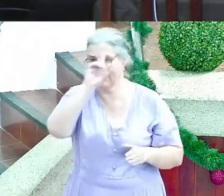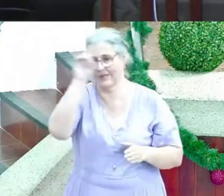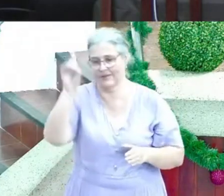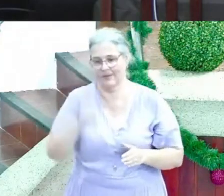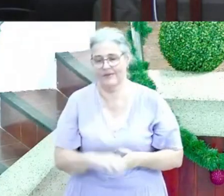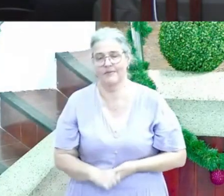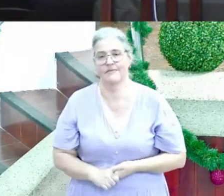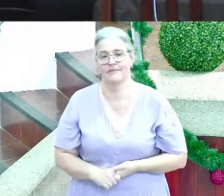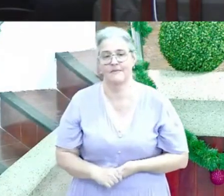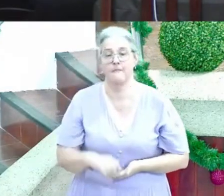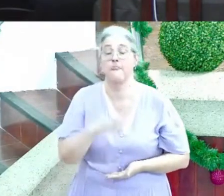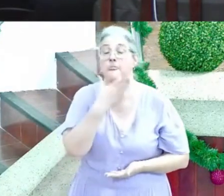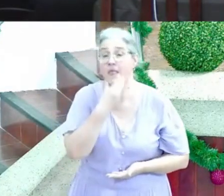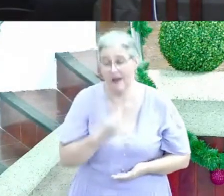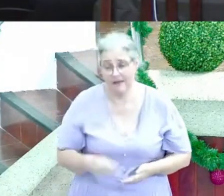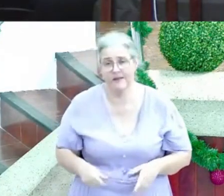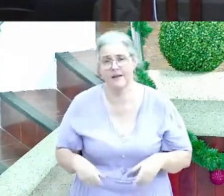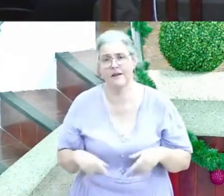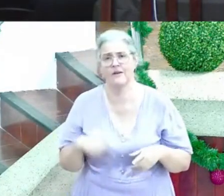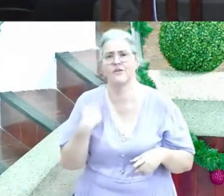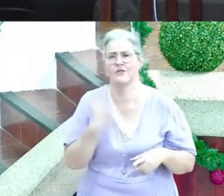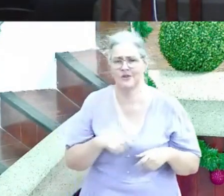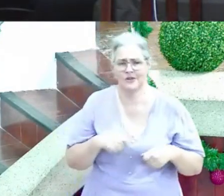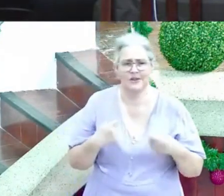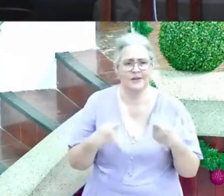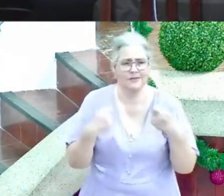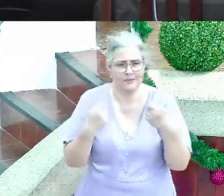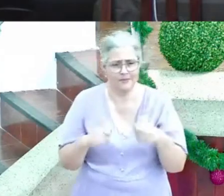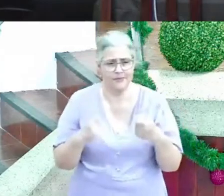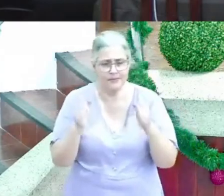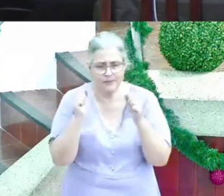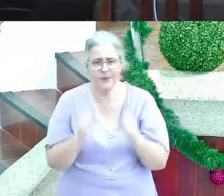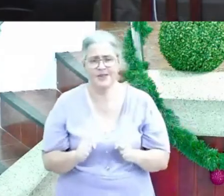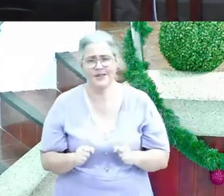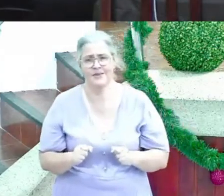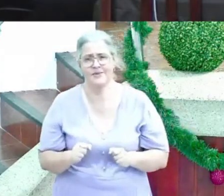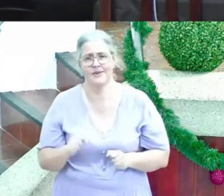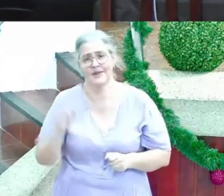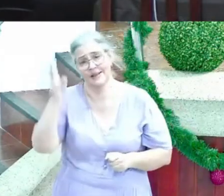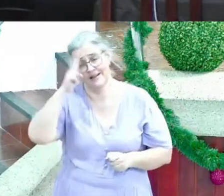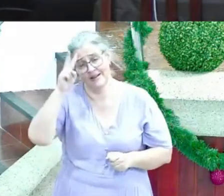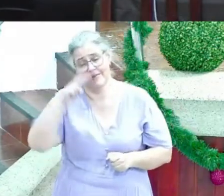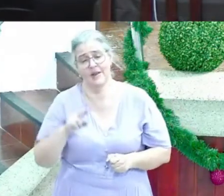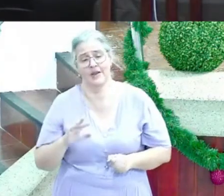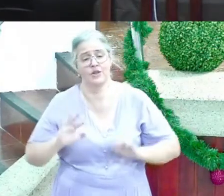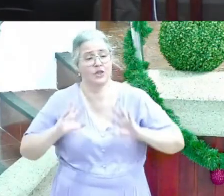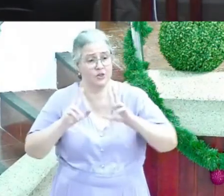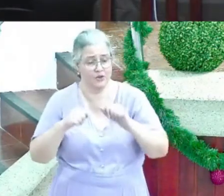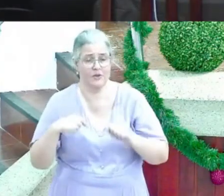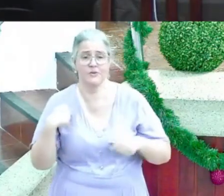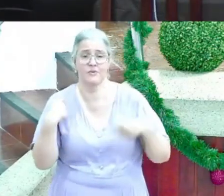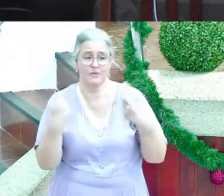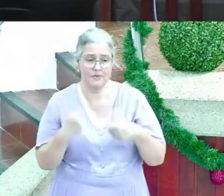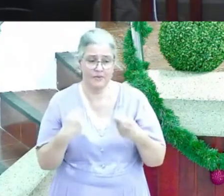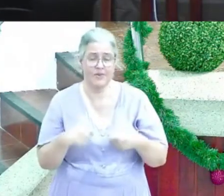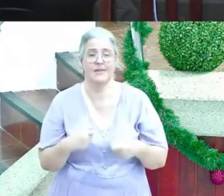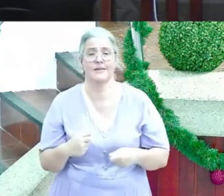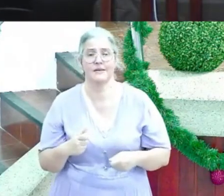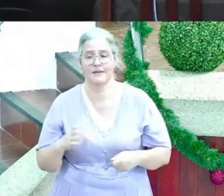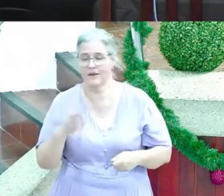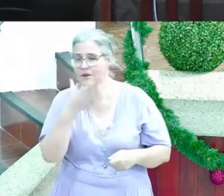O Natal é uma oportunidade para nos lembrar que todos nós precisamos sim de um Salvador.